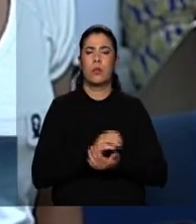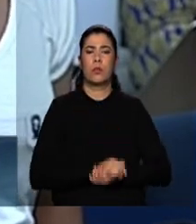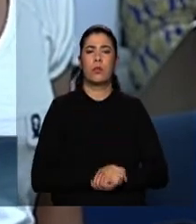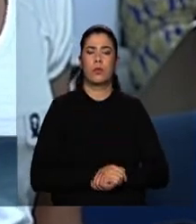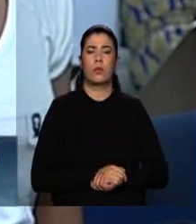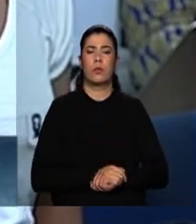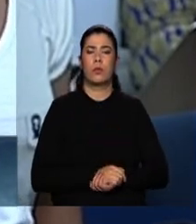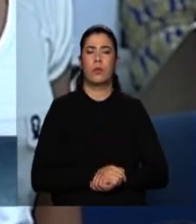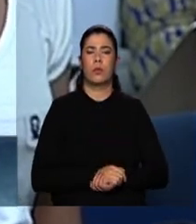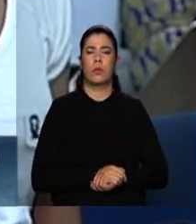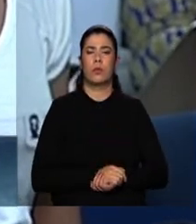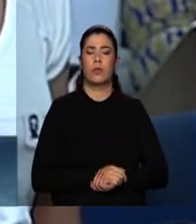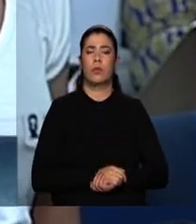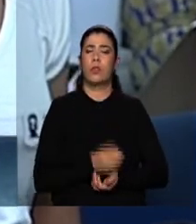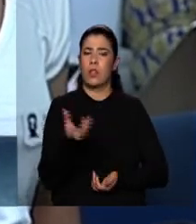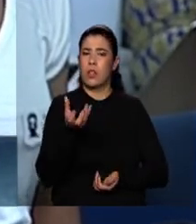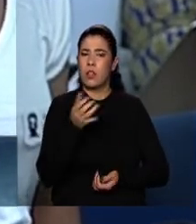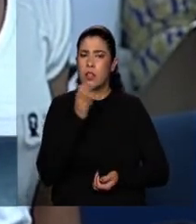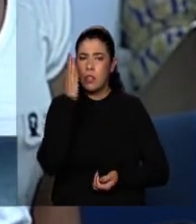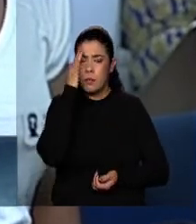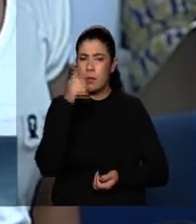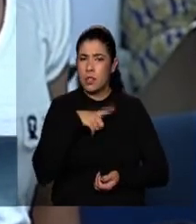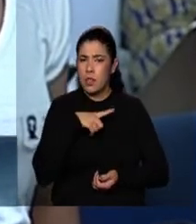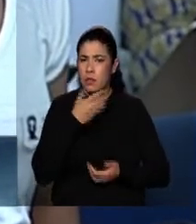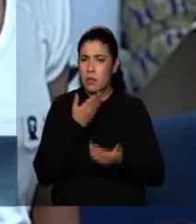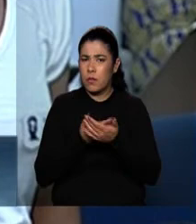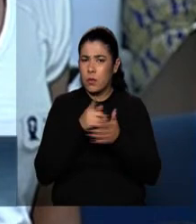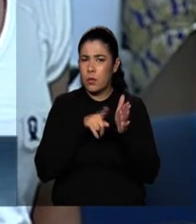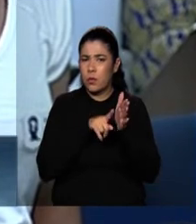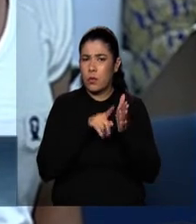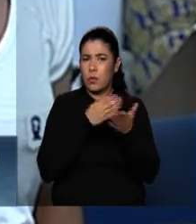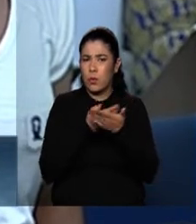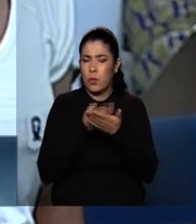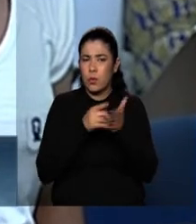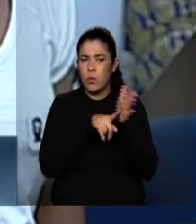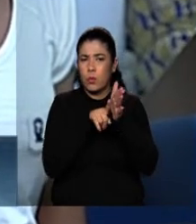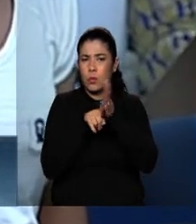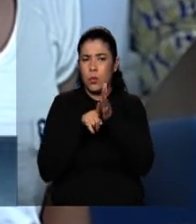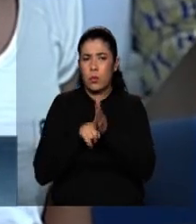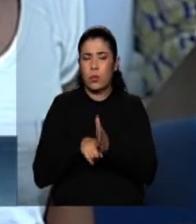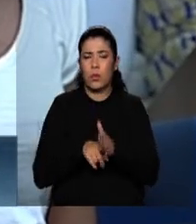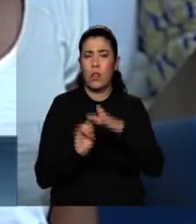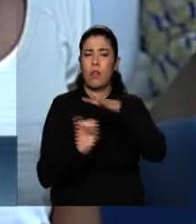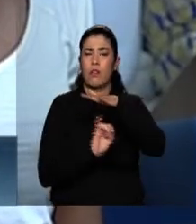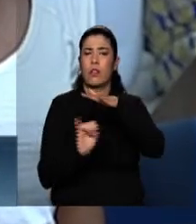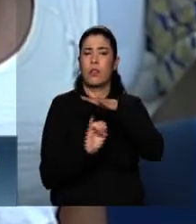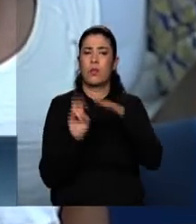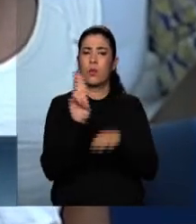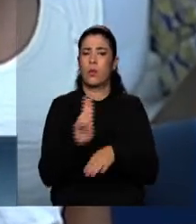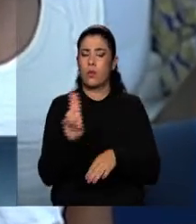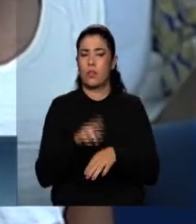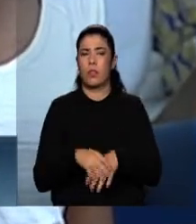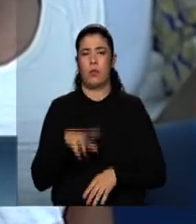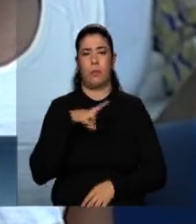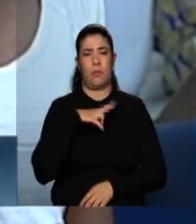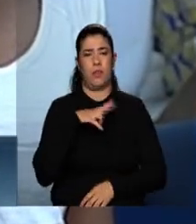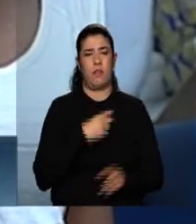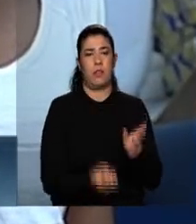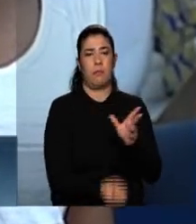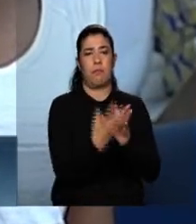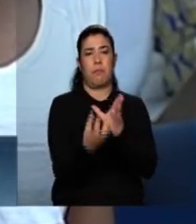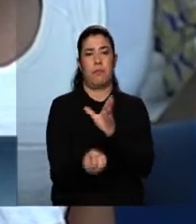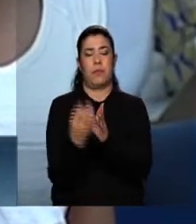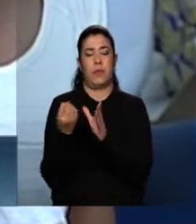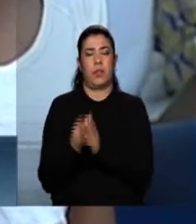Funcionando? Tá. Algum tipo de estudo em relação ao interesse das instituições privadas de abrirem esse curso nesses municípios, porque